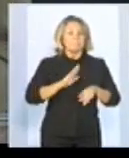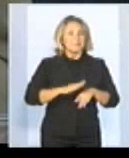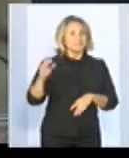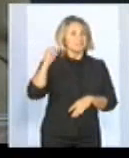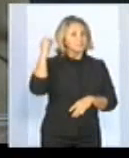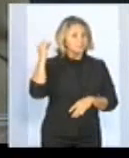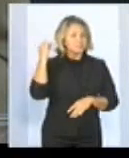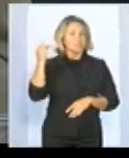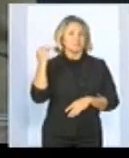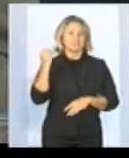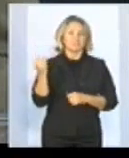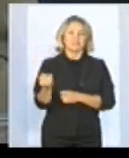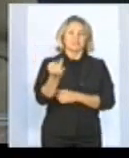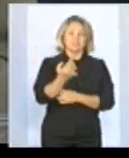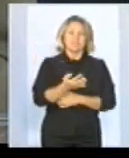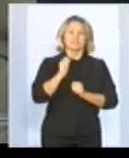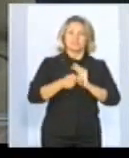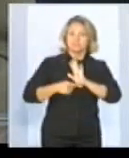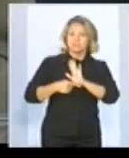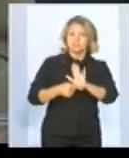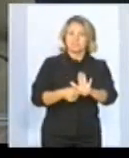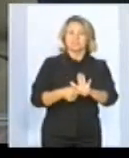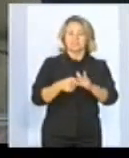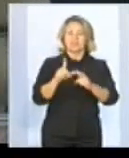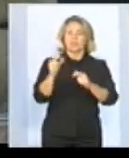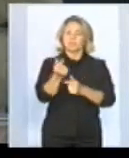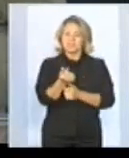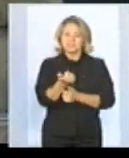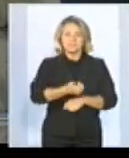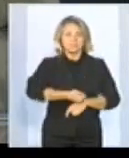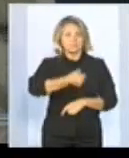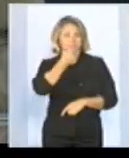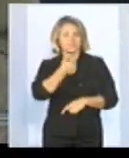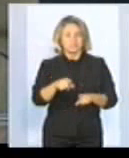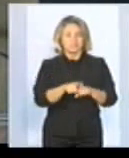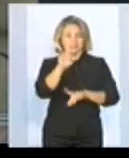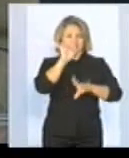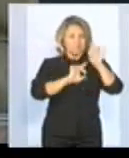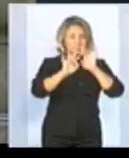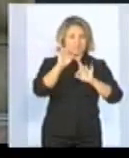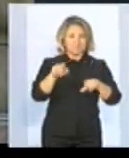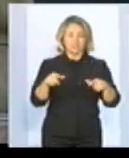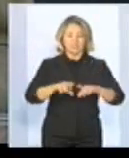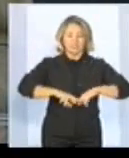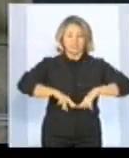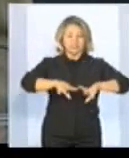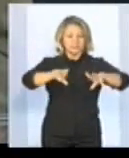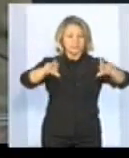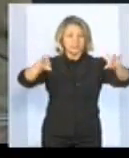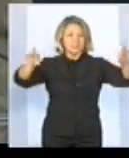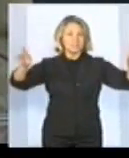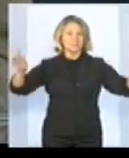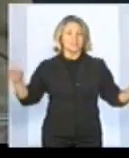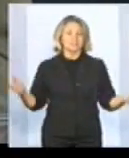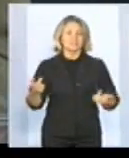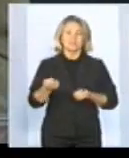pode sim levar a preços menores, a uma qualidade melhor, em especial nesse setor, é uma variedade maior de escolha para o